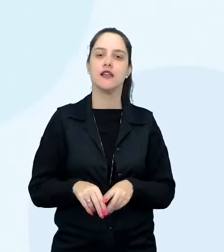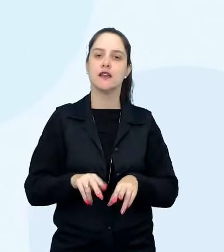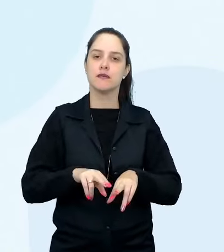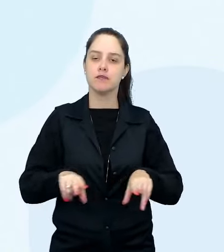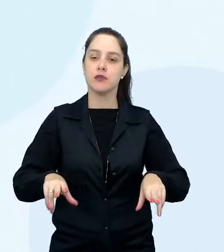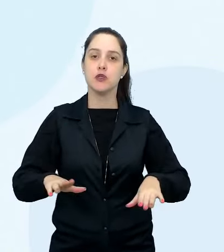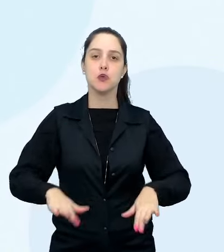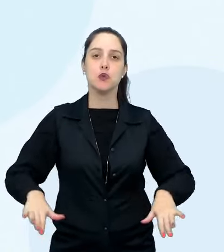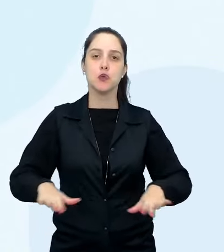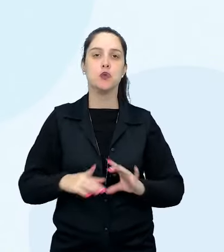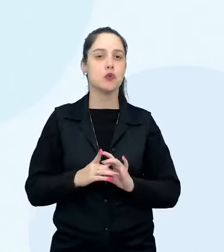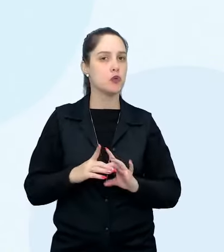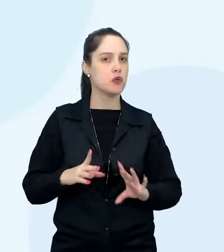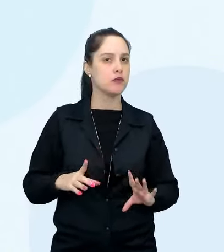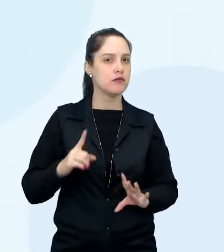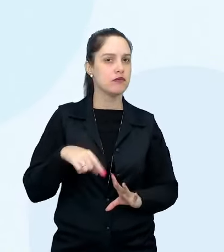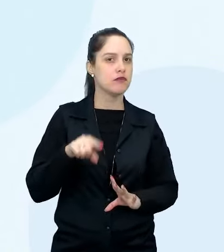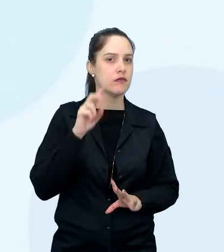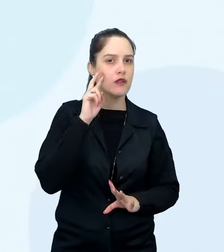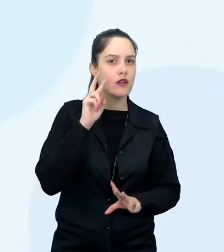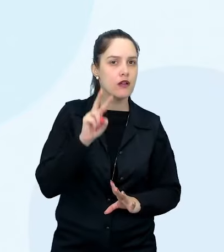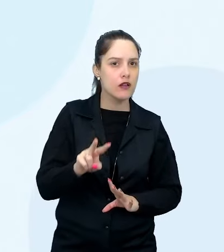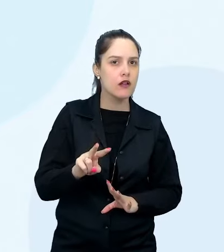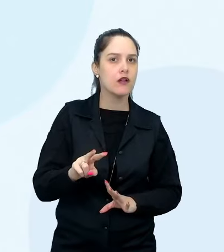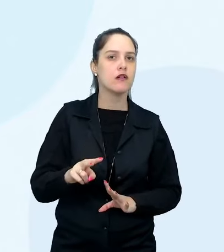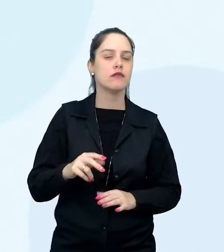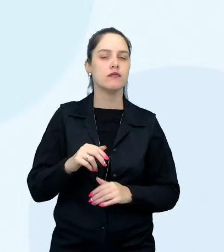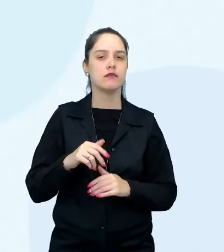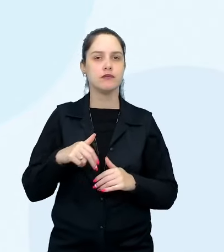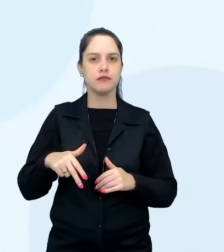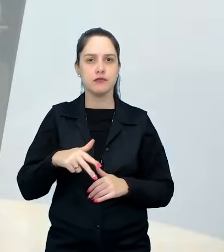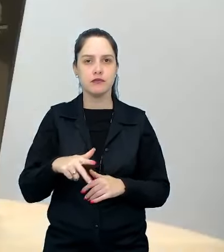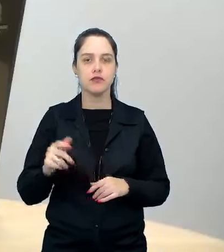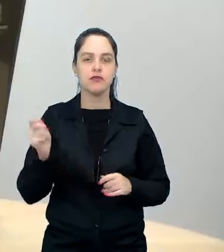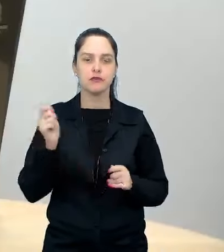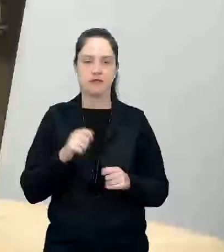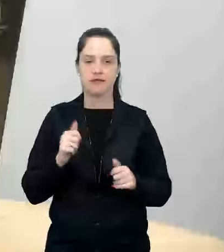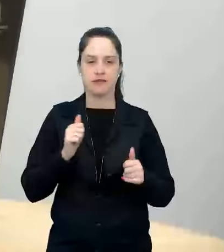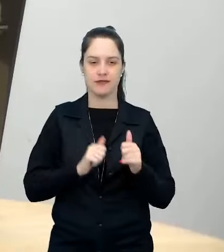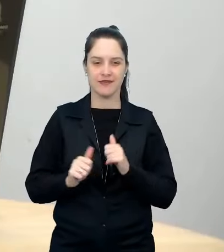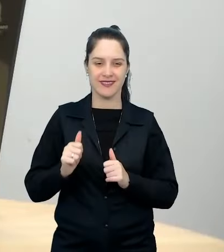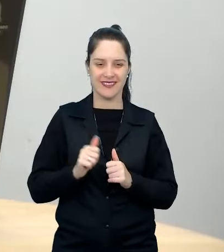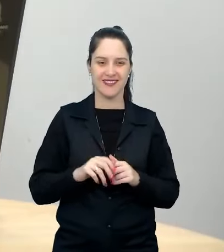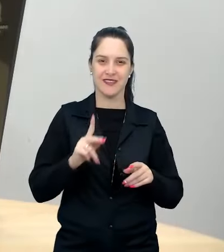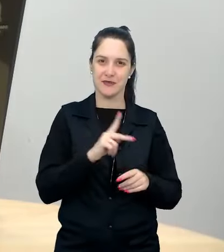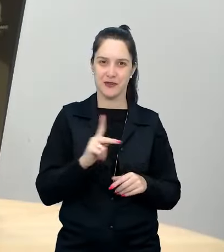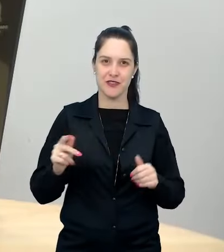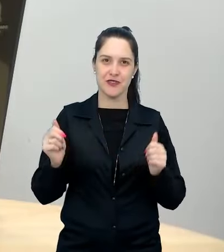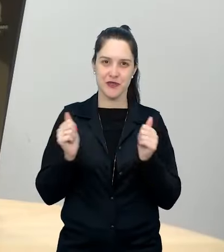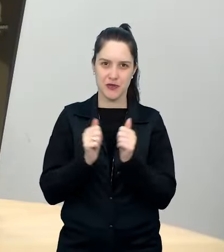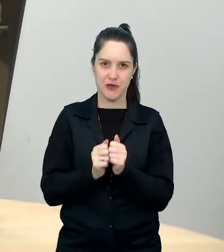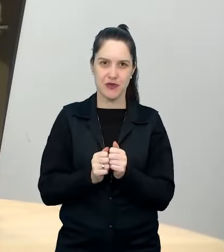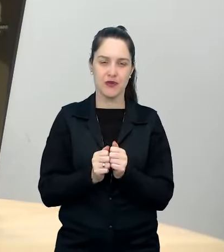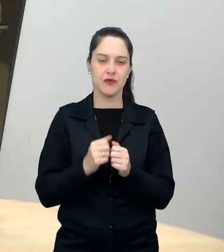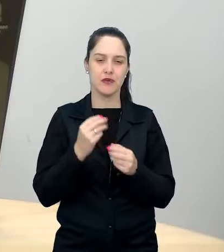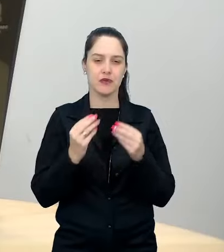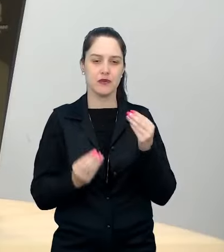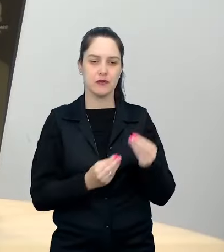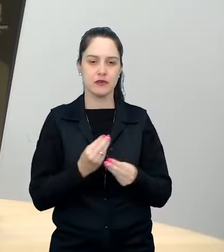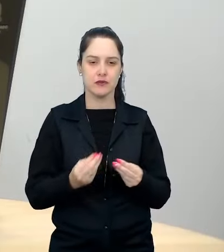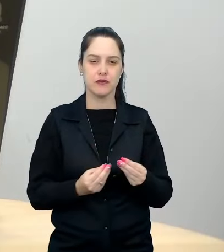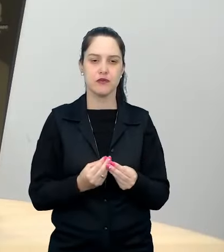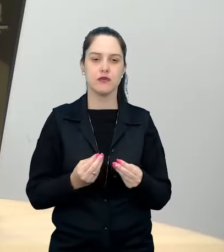híbrido. Vocês podem pôr até a tela para mim, para não ficar cansativo, né, para os professores. Mas o estação por